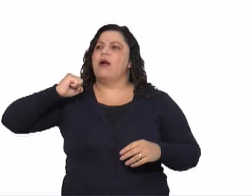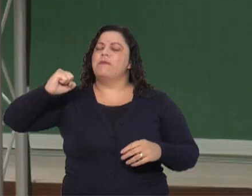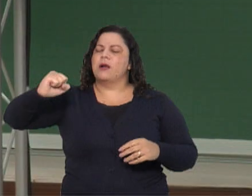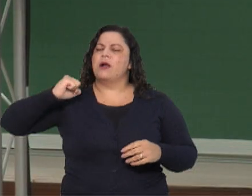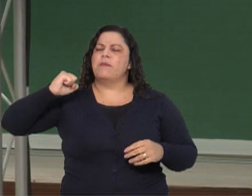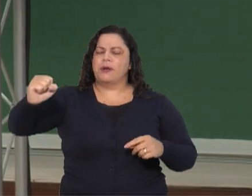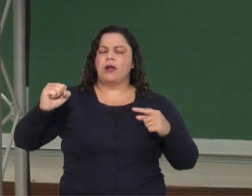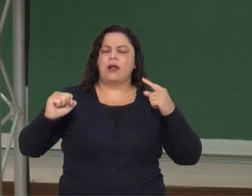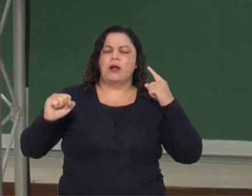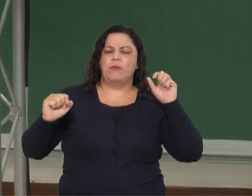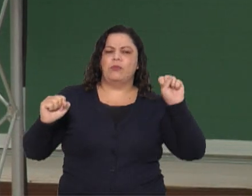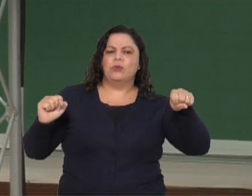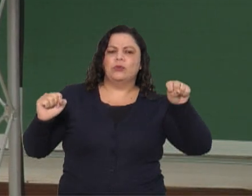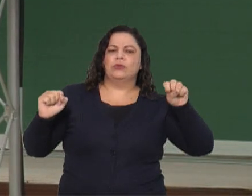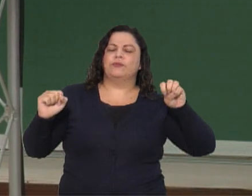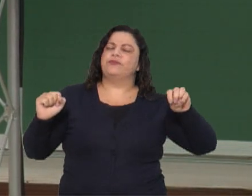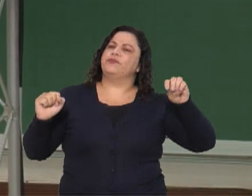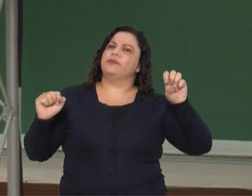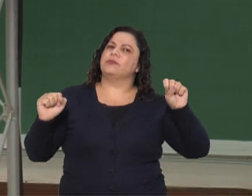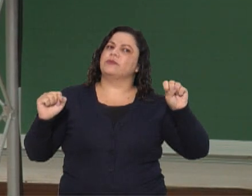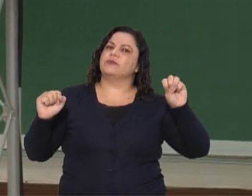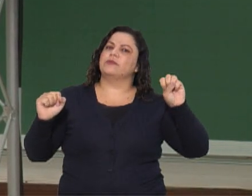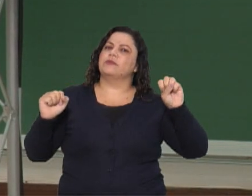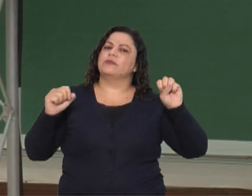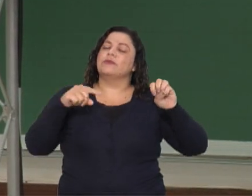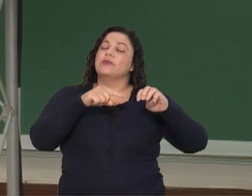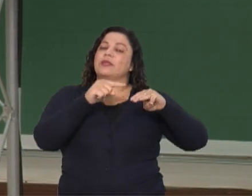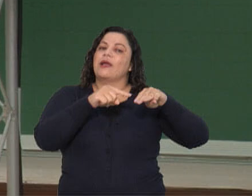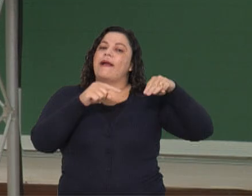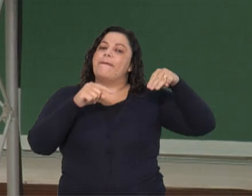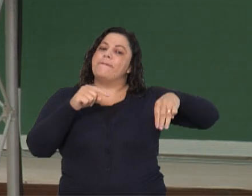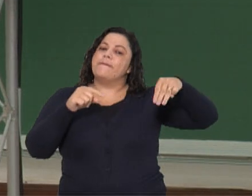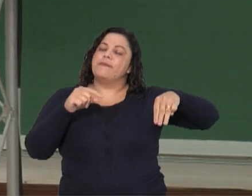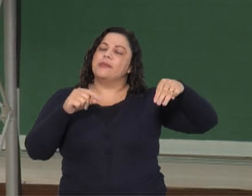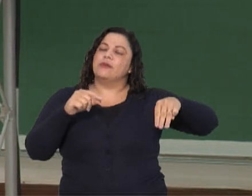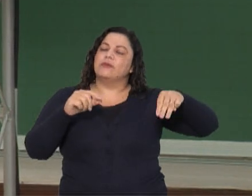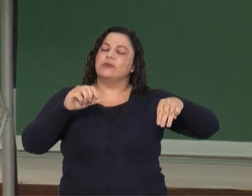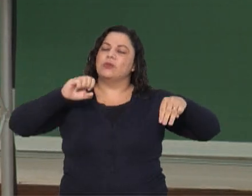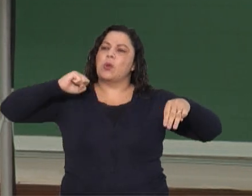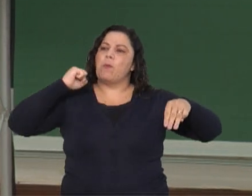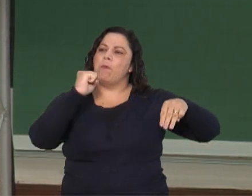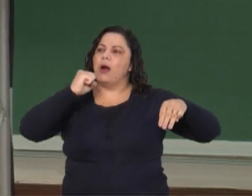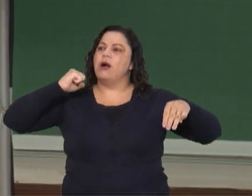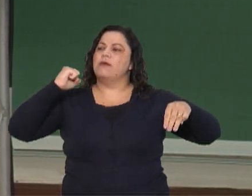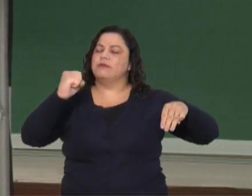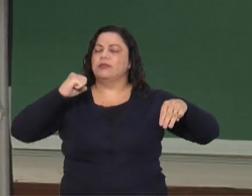Ritmos regulares. Vou tentar explicar ritmos regulares e irregulares para tentar chegar nessa questão da proporção.